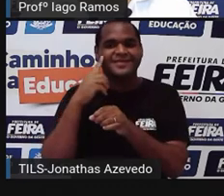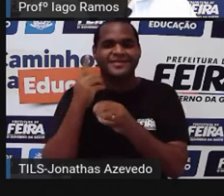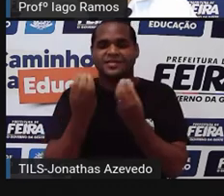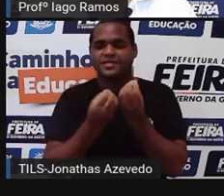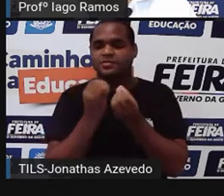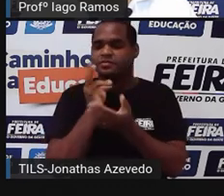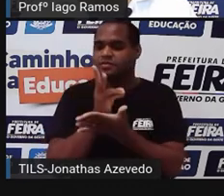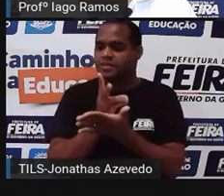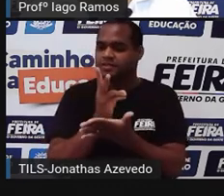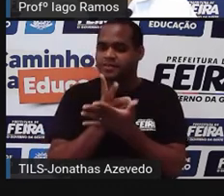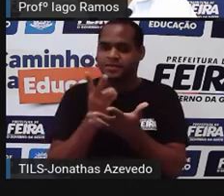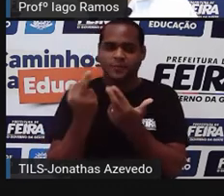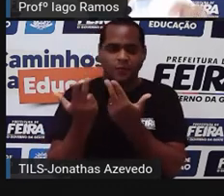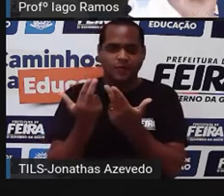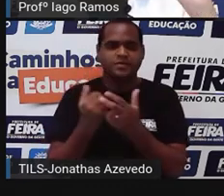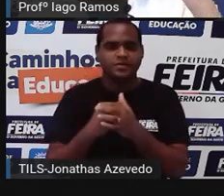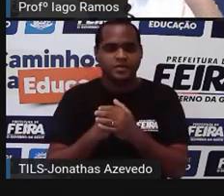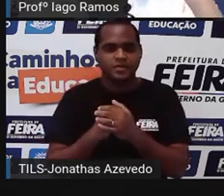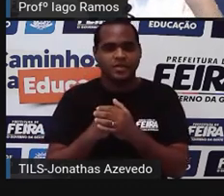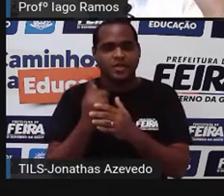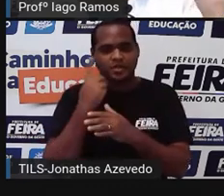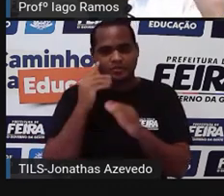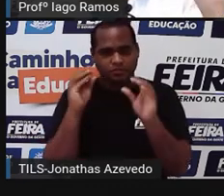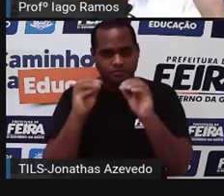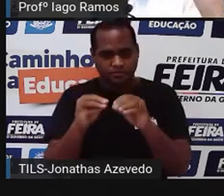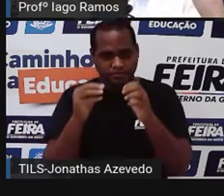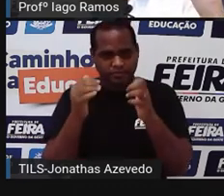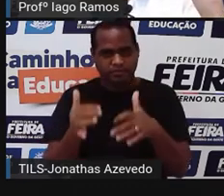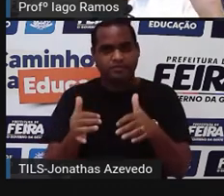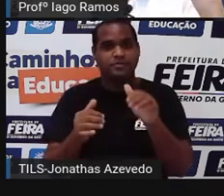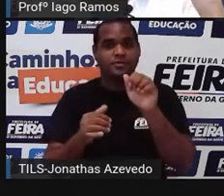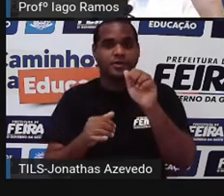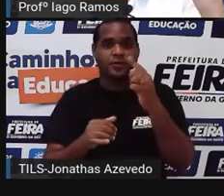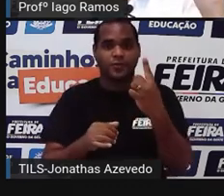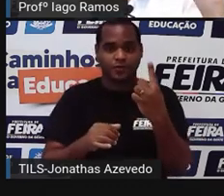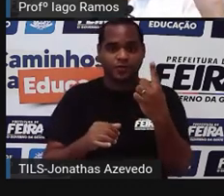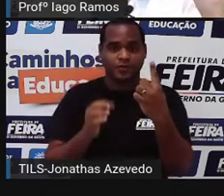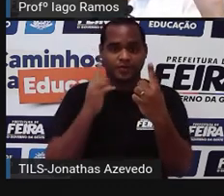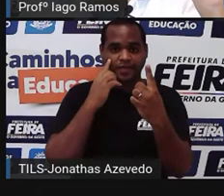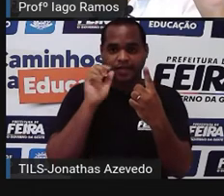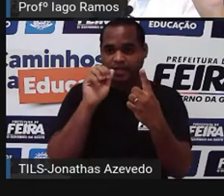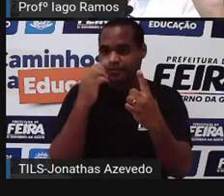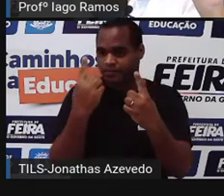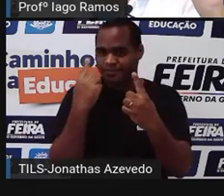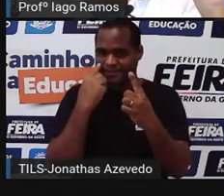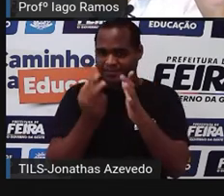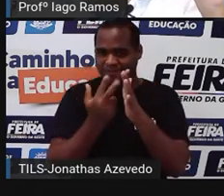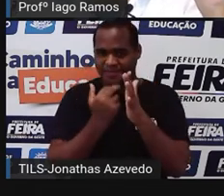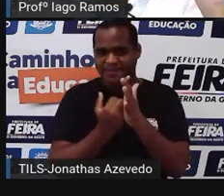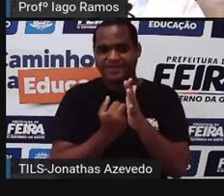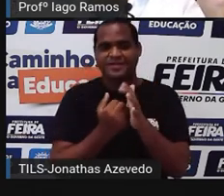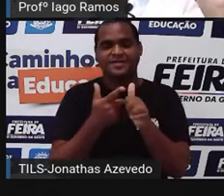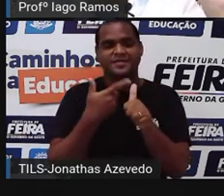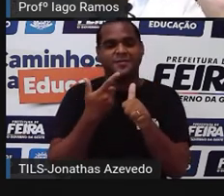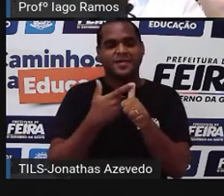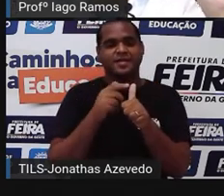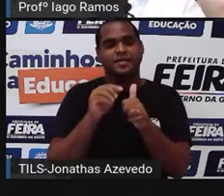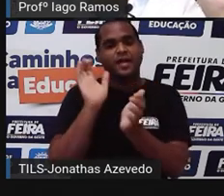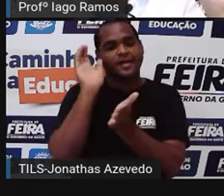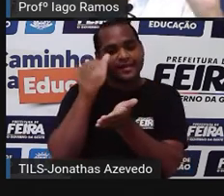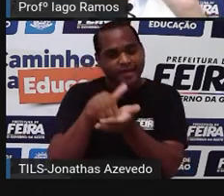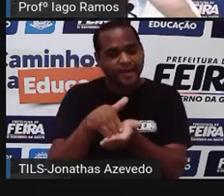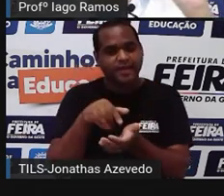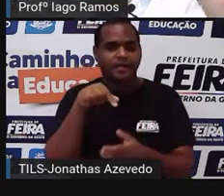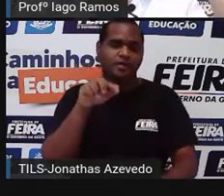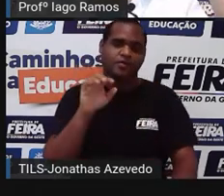se eu colocar aqui ó no ar um do.au na primeira figura até o que um que